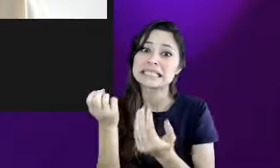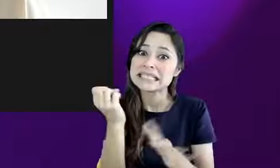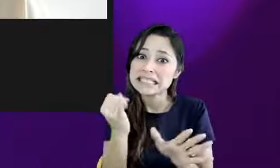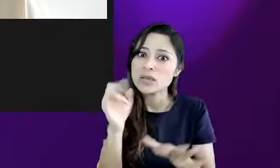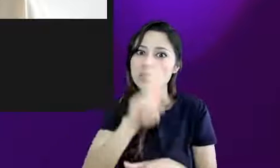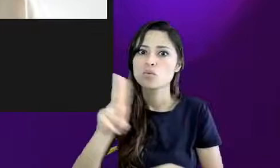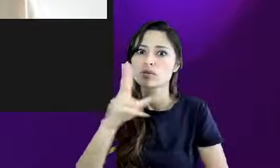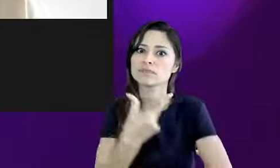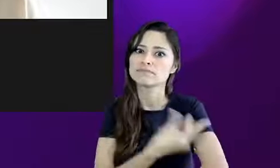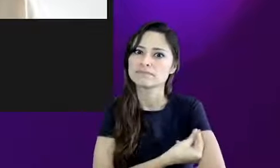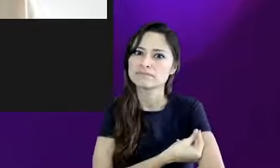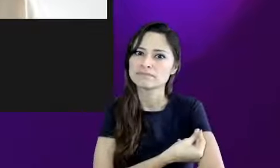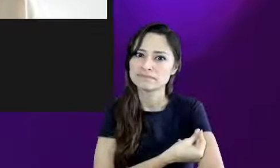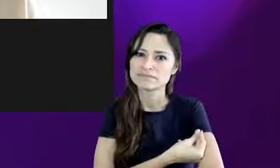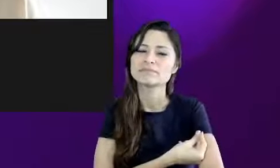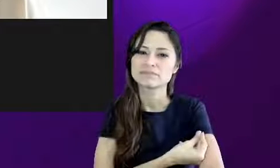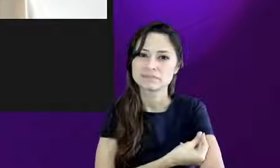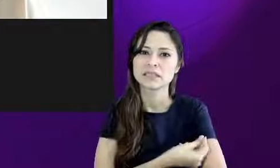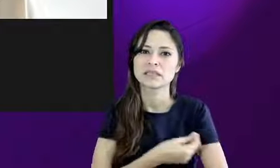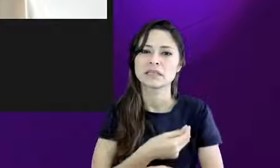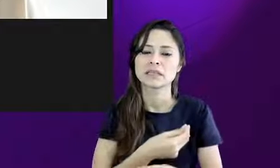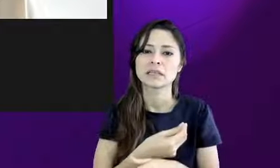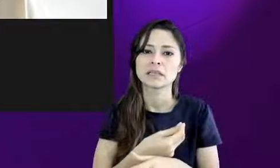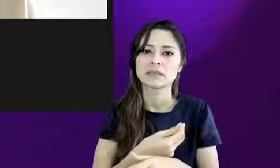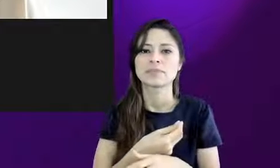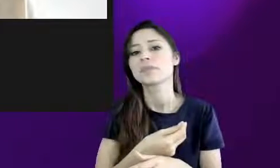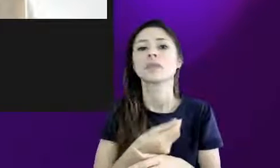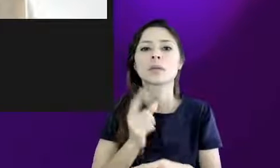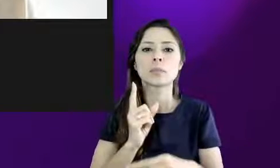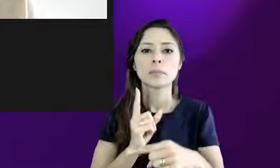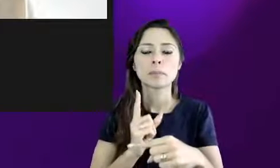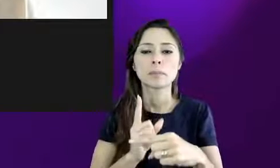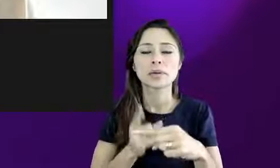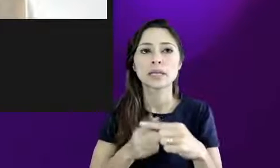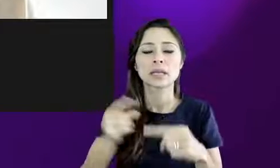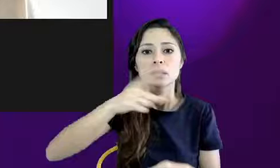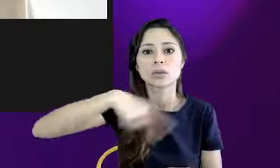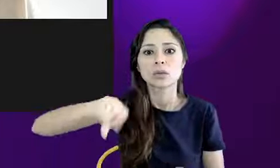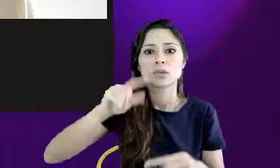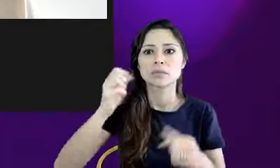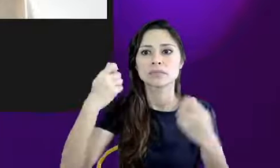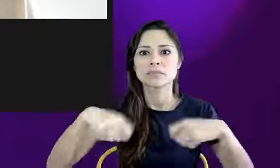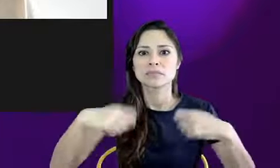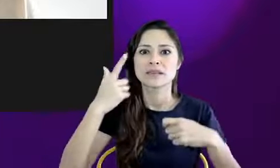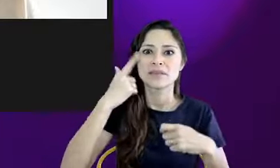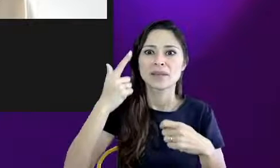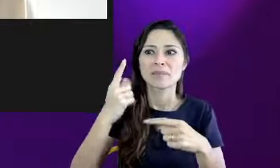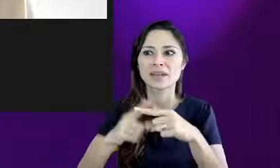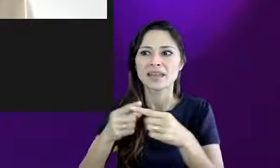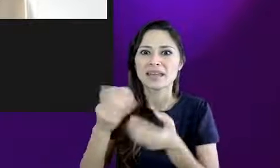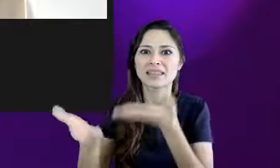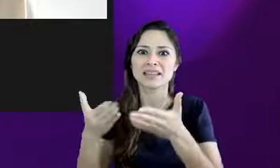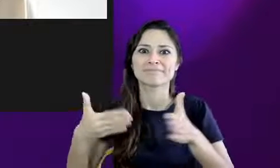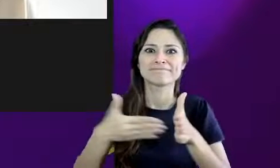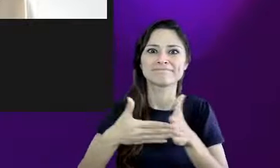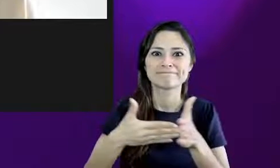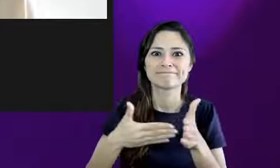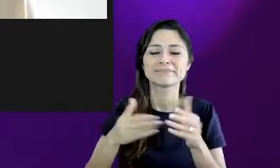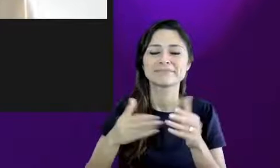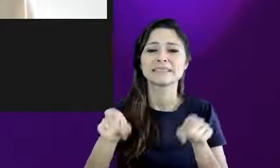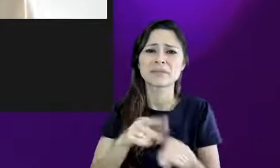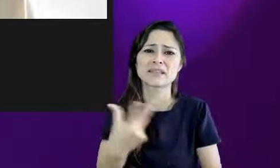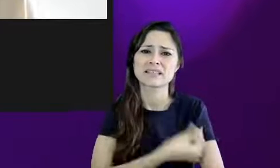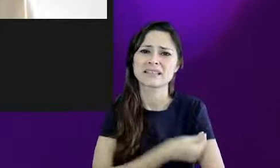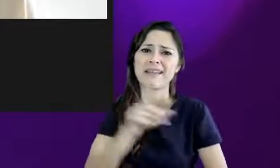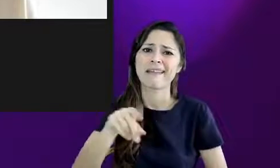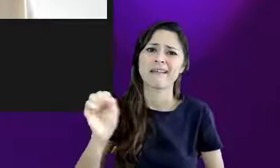não é recombinante com agente vivo para os zoster, então isso é uma questão limitante, e a vacina recombinante ela é cara, então isso tem